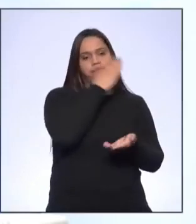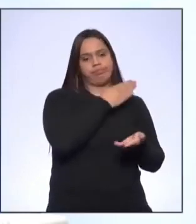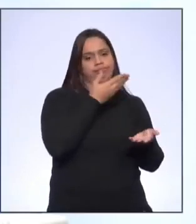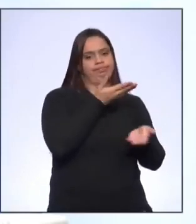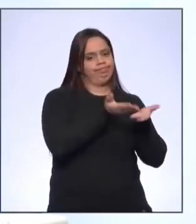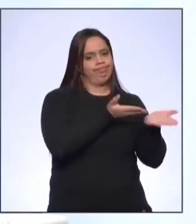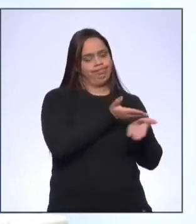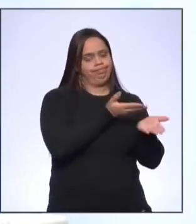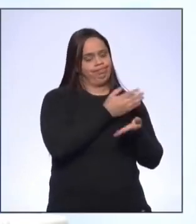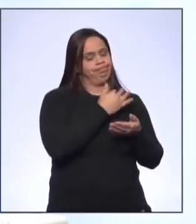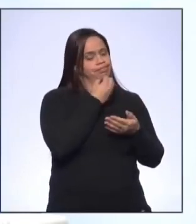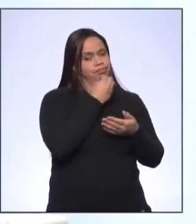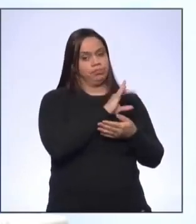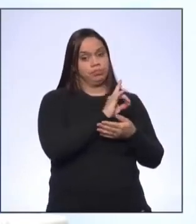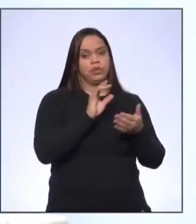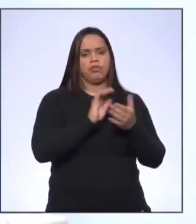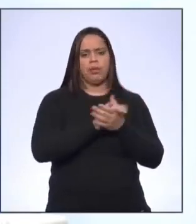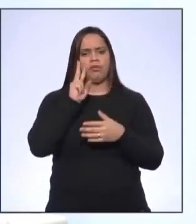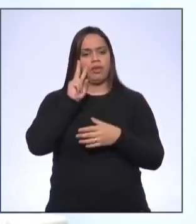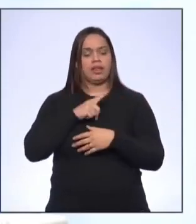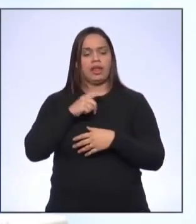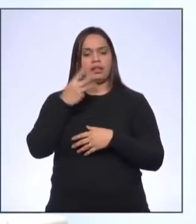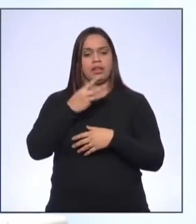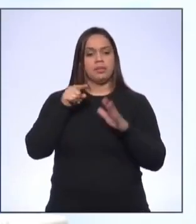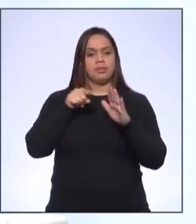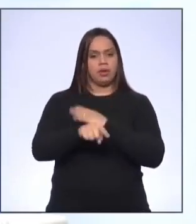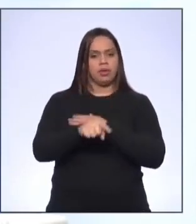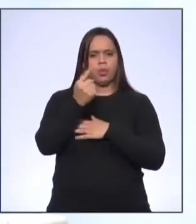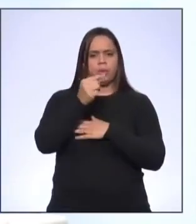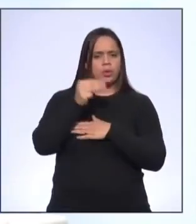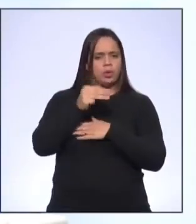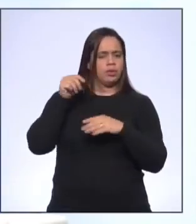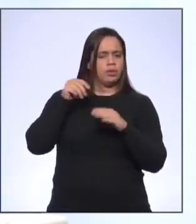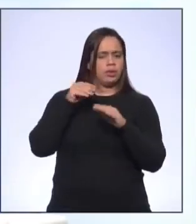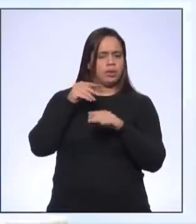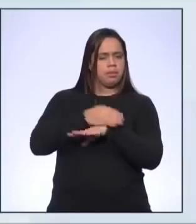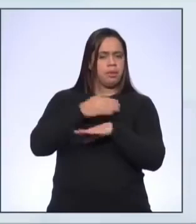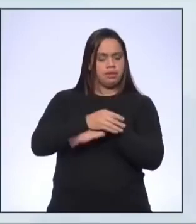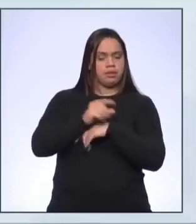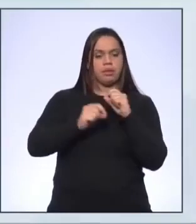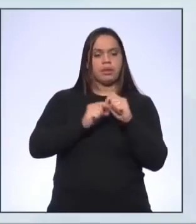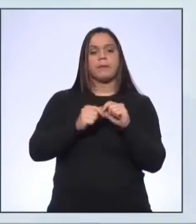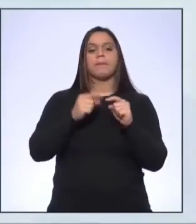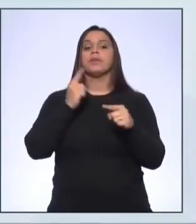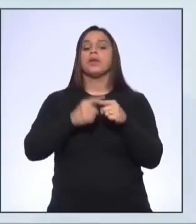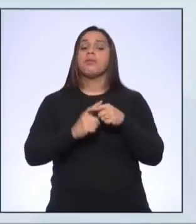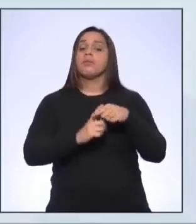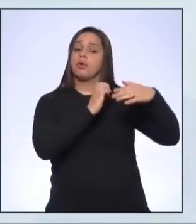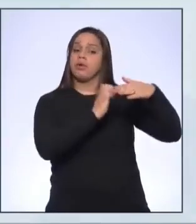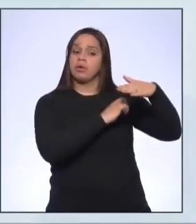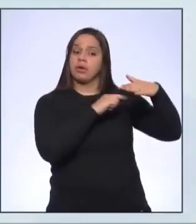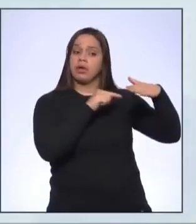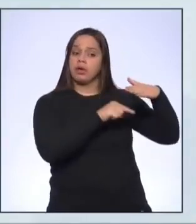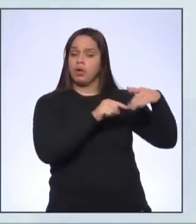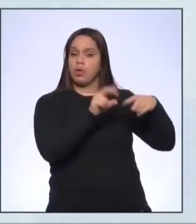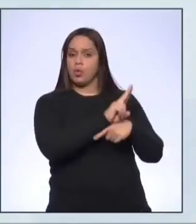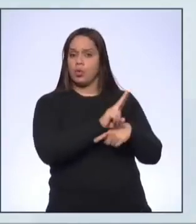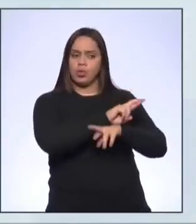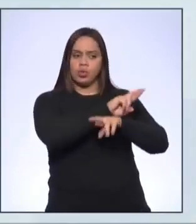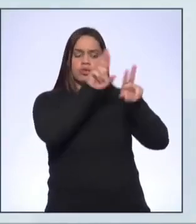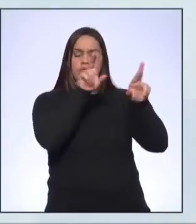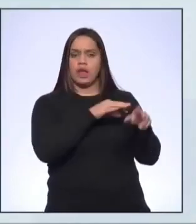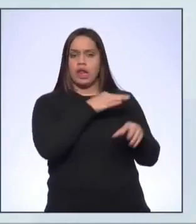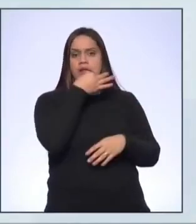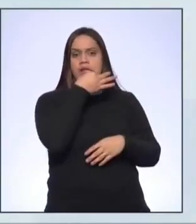aqui 3 perguntas. Vamos dar um minutinho para vocês participarem conosco, né? A pergunta é: por que o laboratório usou de diferentes tipos de